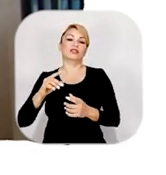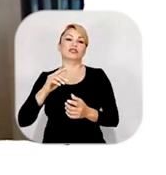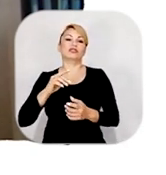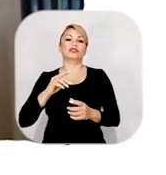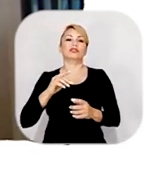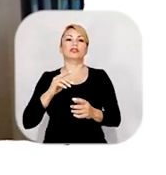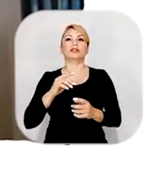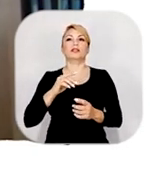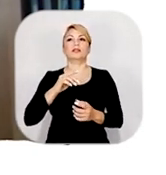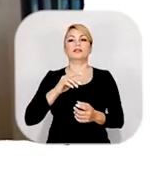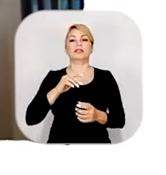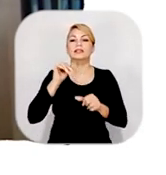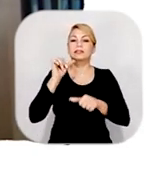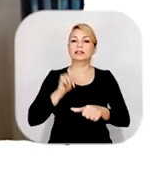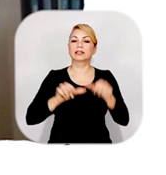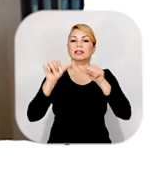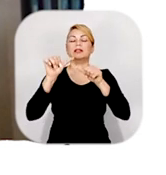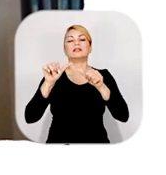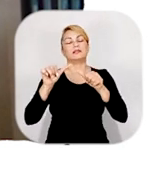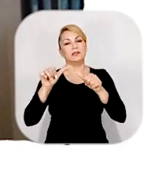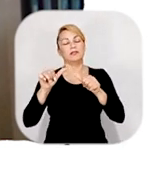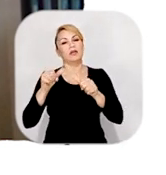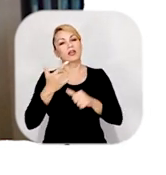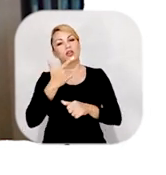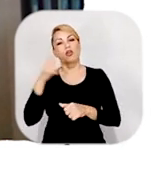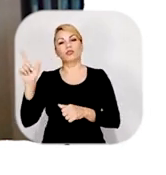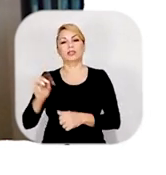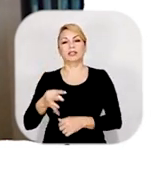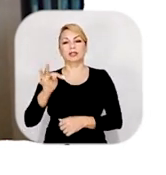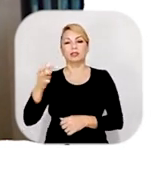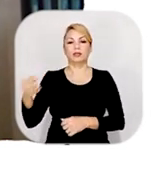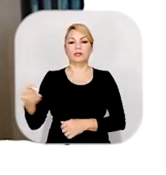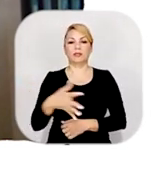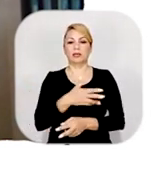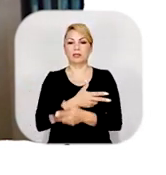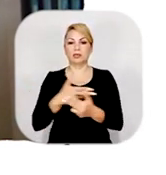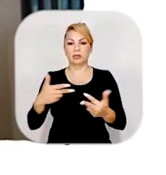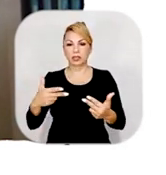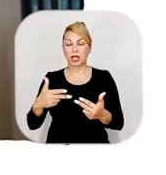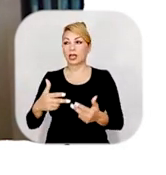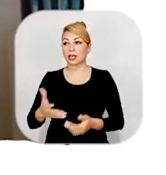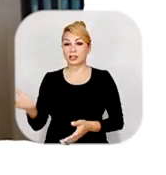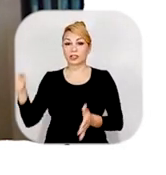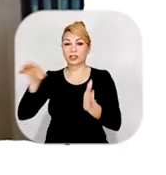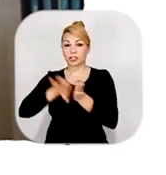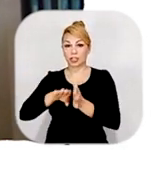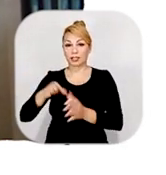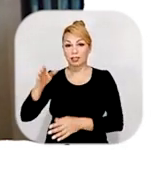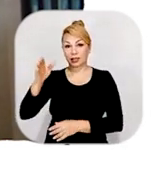ele quebra, ele é muito frágil, ele mofa. Eles tinham que, quando chegava na Alemanha, eles